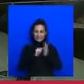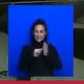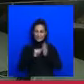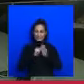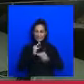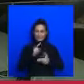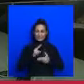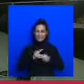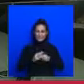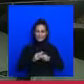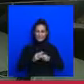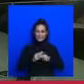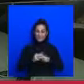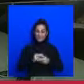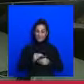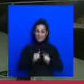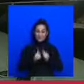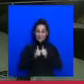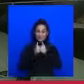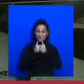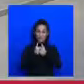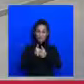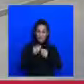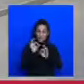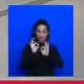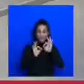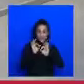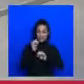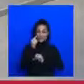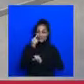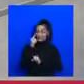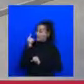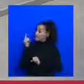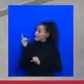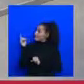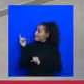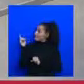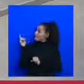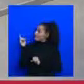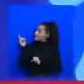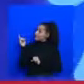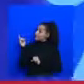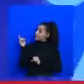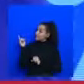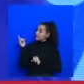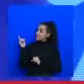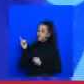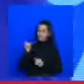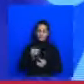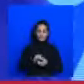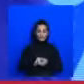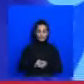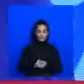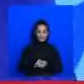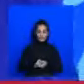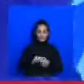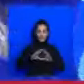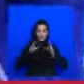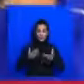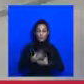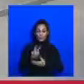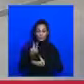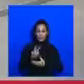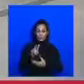Caixa. Vamos acompanhar o procedimento de reabastecimento do suporte em cima do globo número